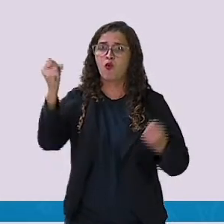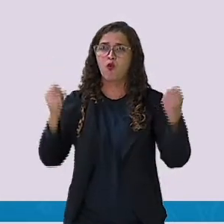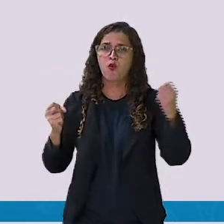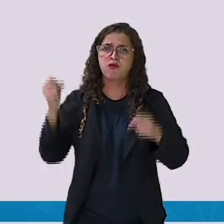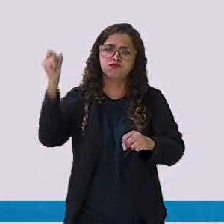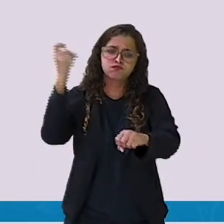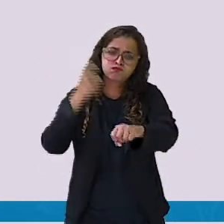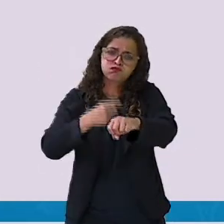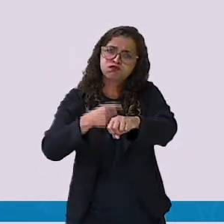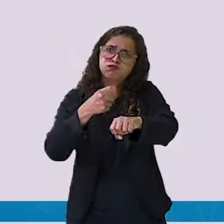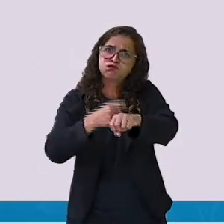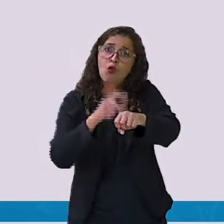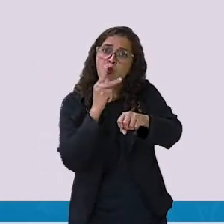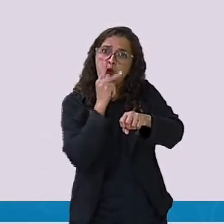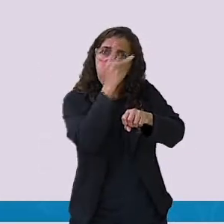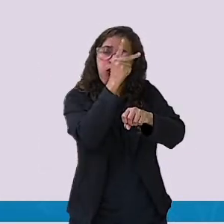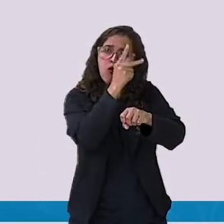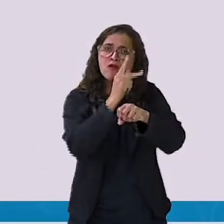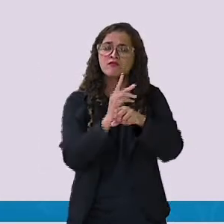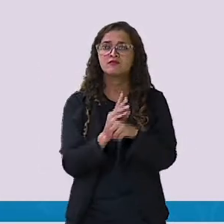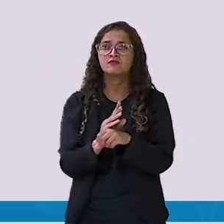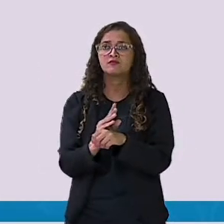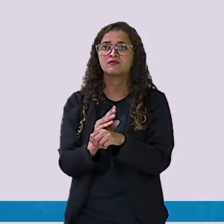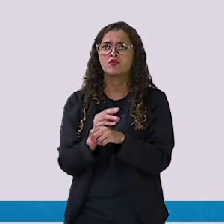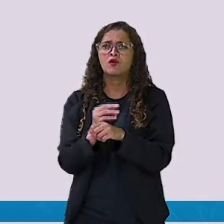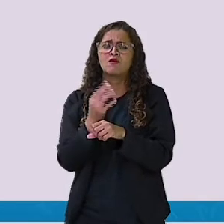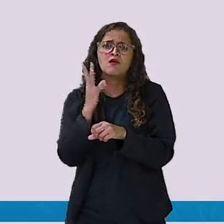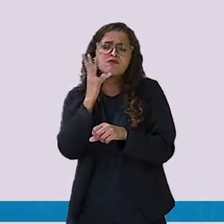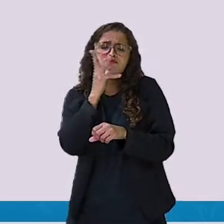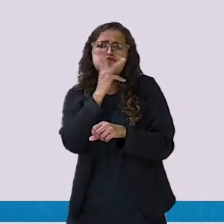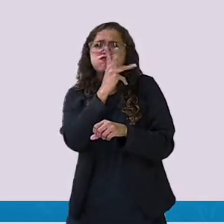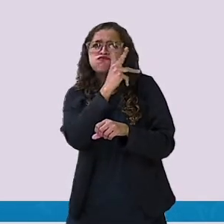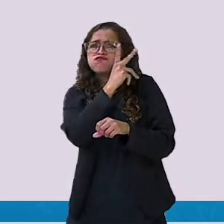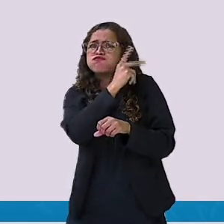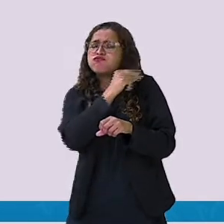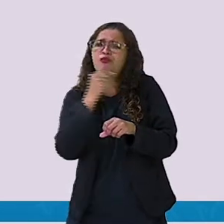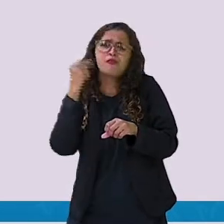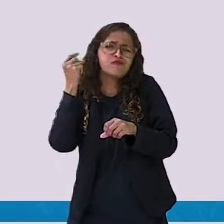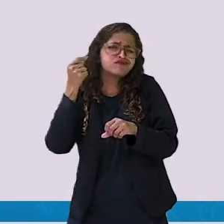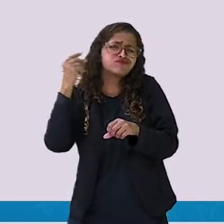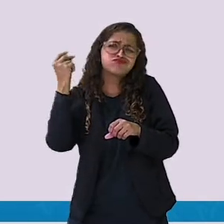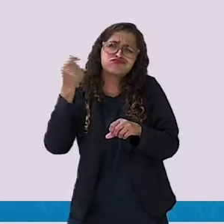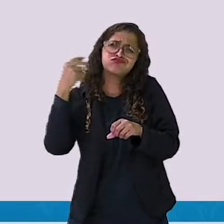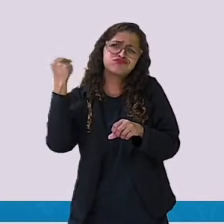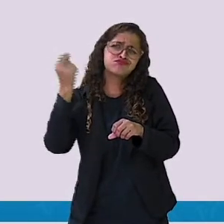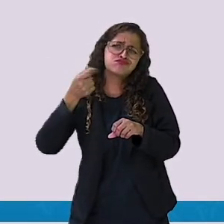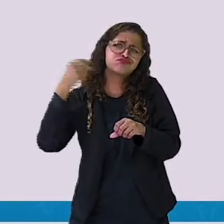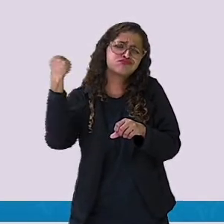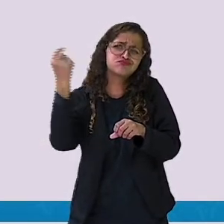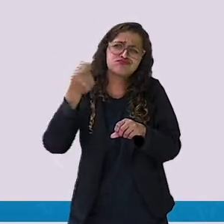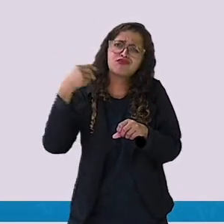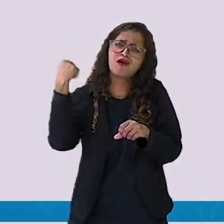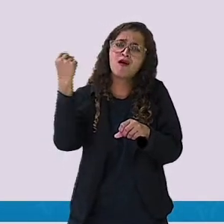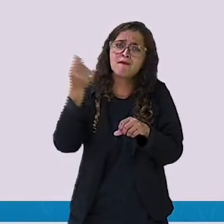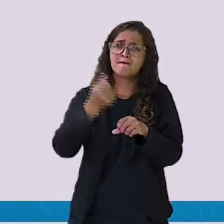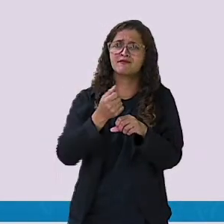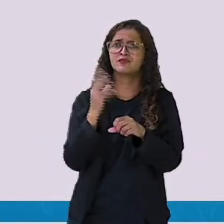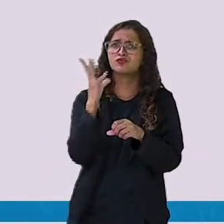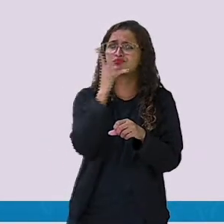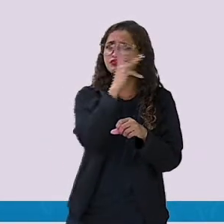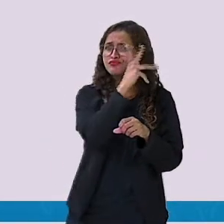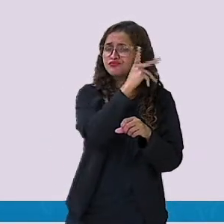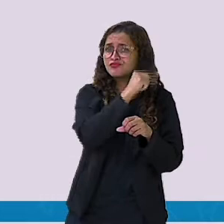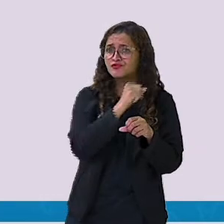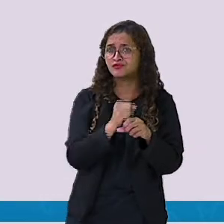pela produção de mercadorias de grande vida útil, ou seja, longa durabilidade,